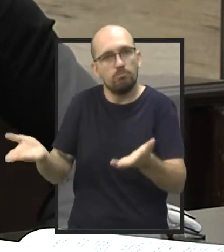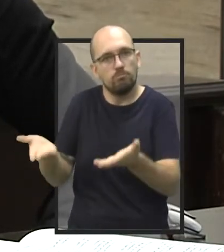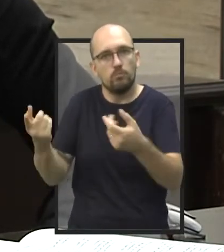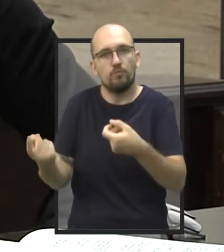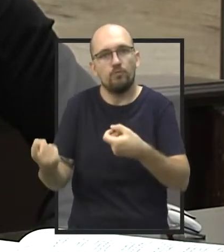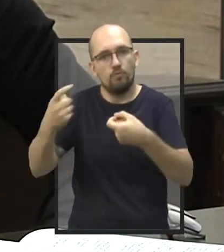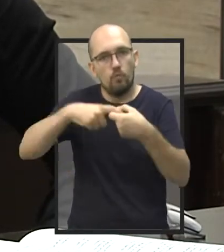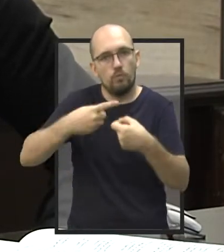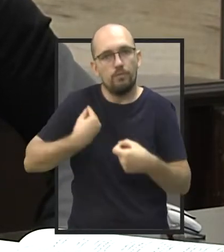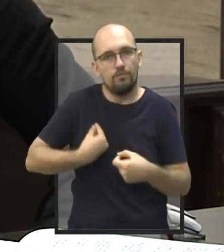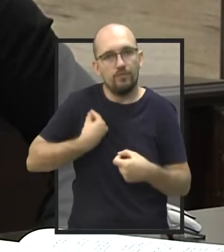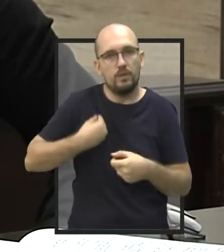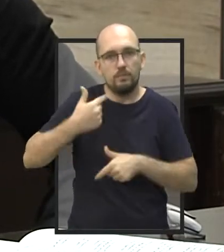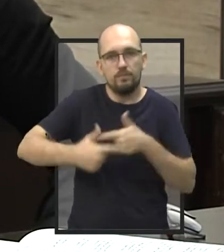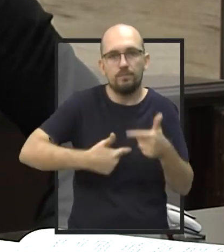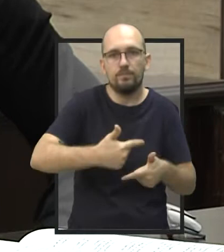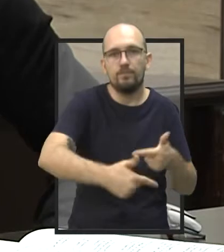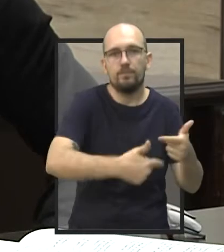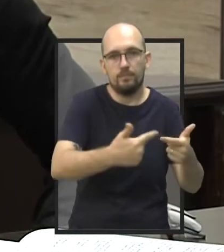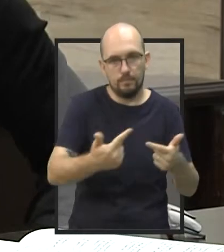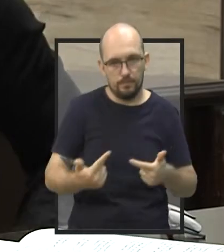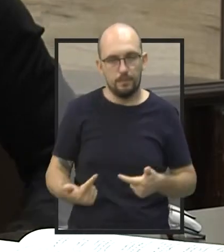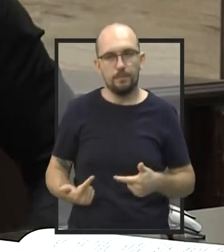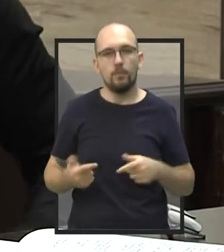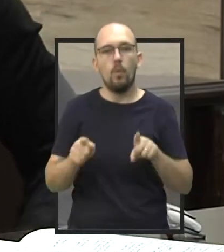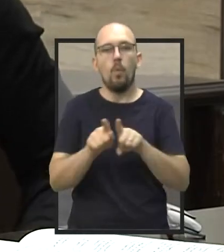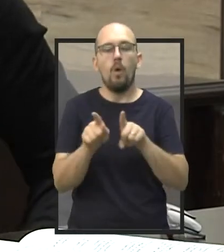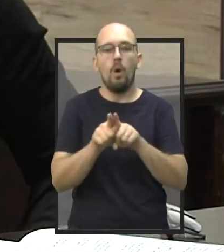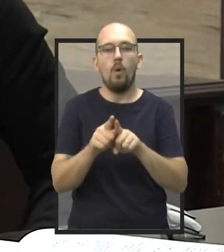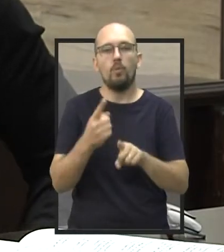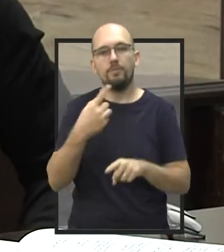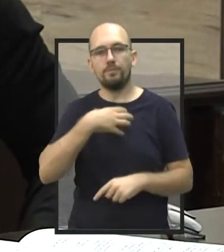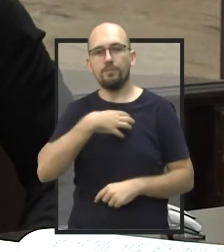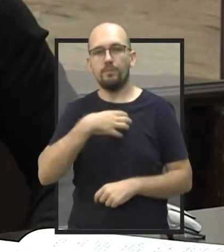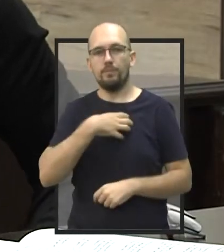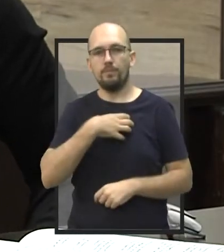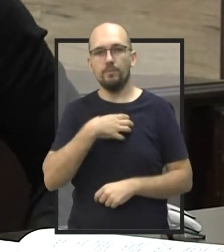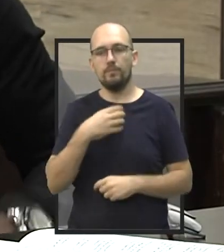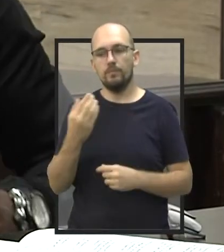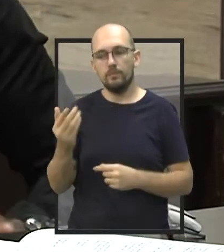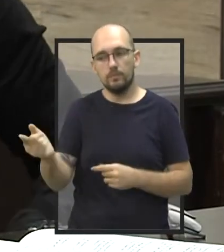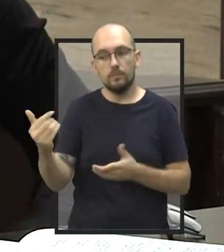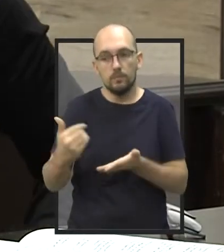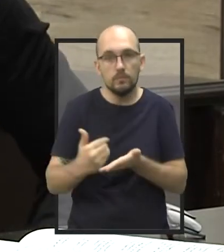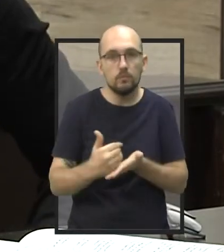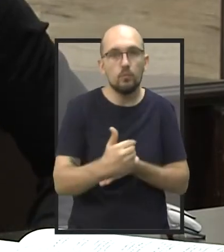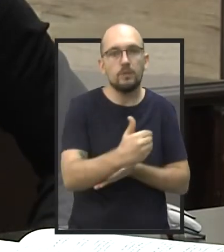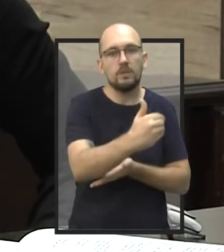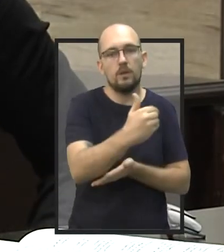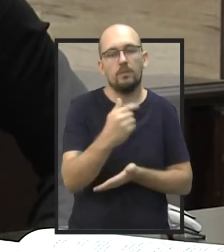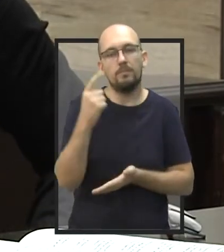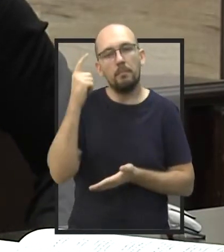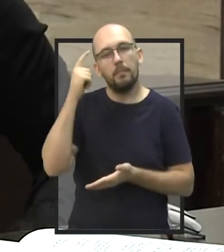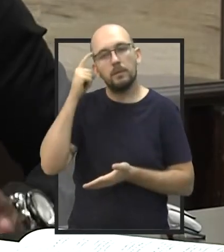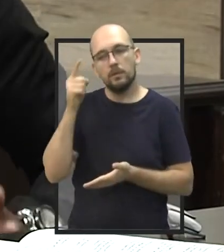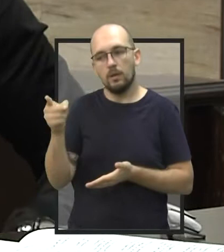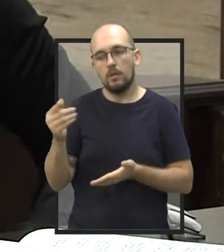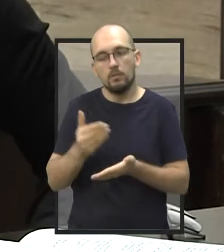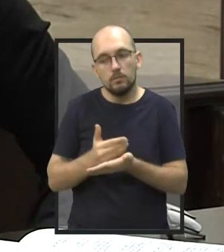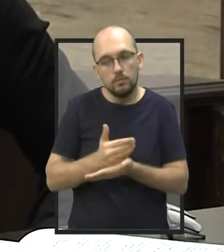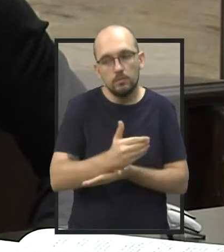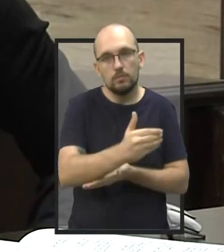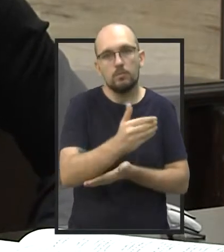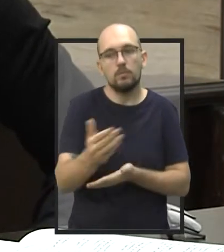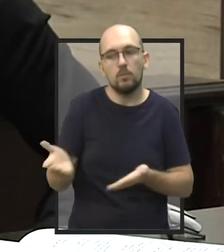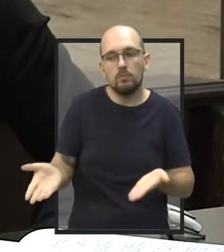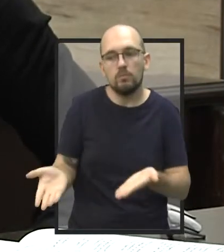novamente a voltar numa atividade de emprego, que seria uma situação para eles se iniciarem, pensar em uma situação, para eles terem